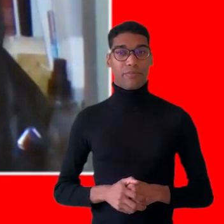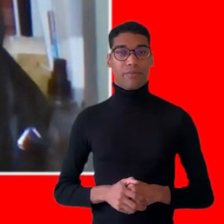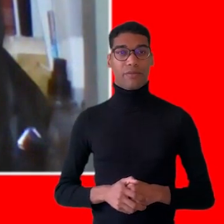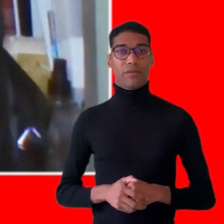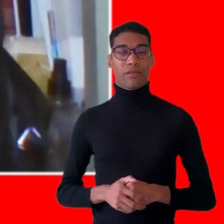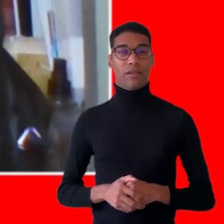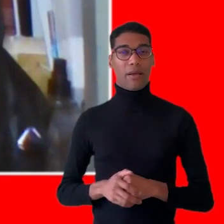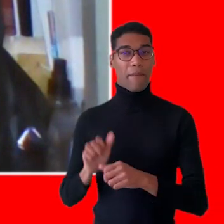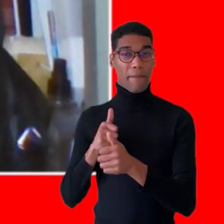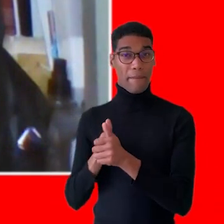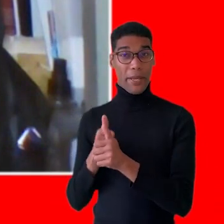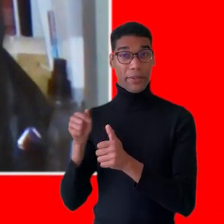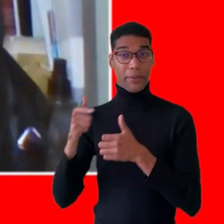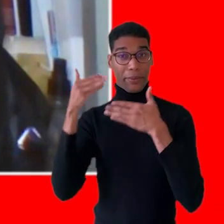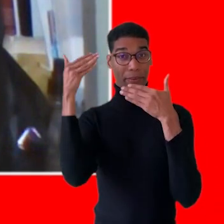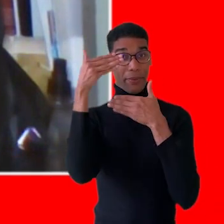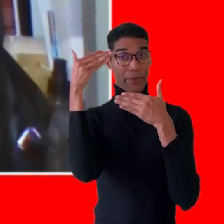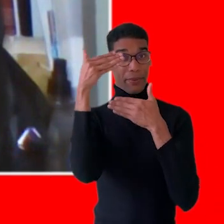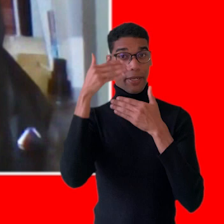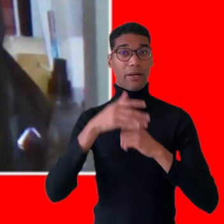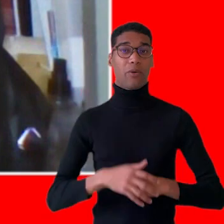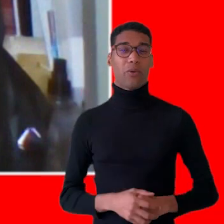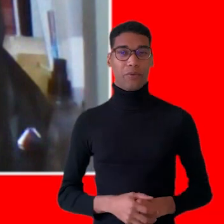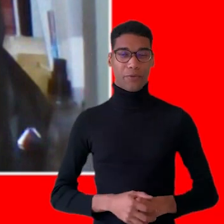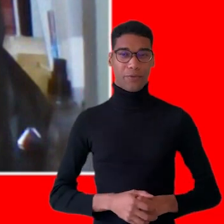até a altura do Marrocos.